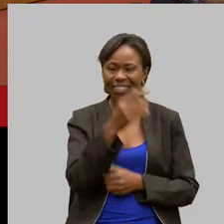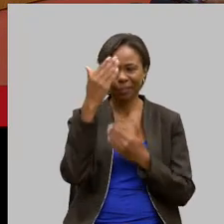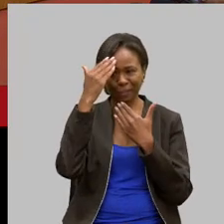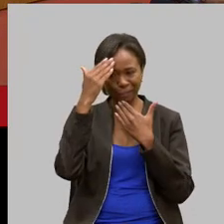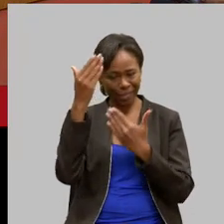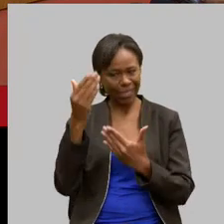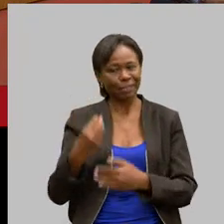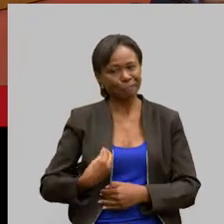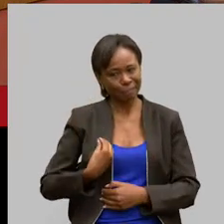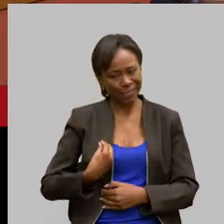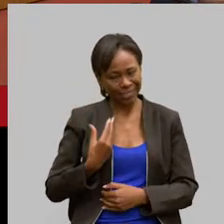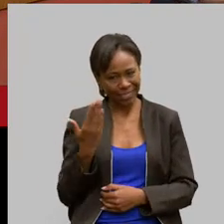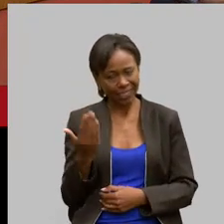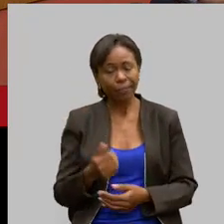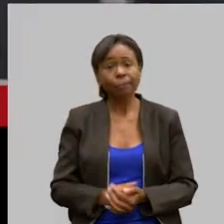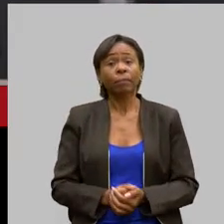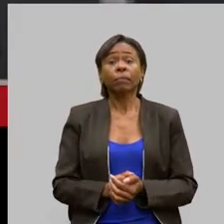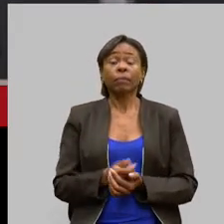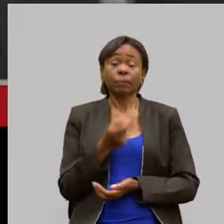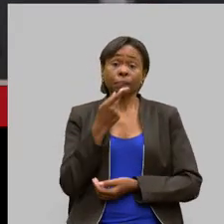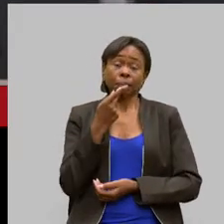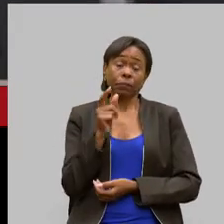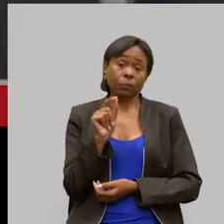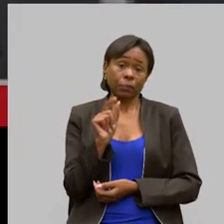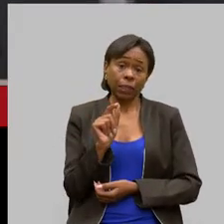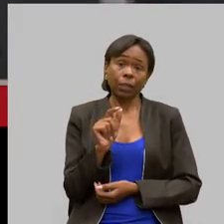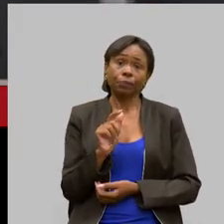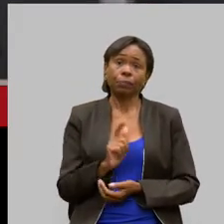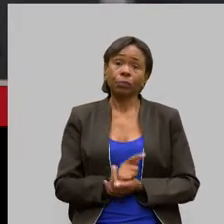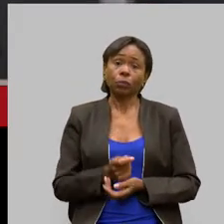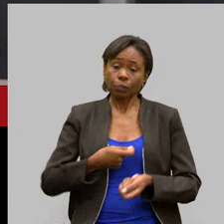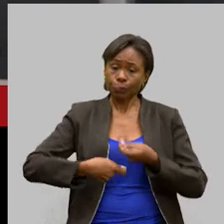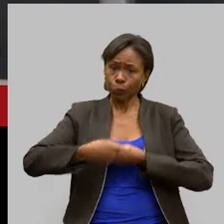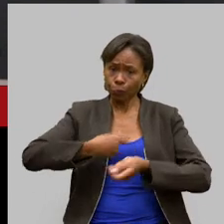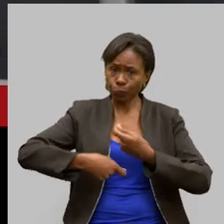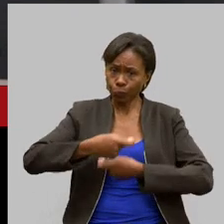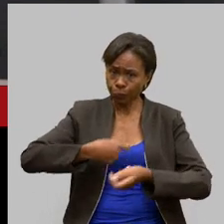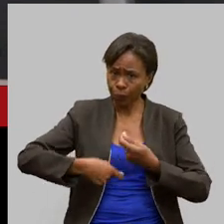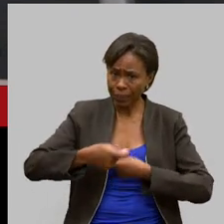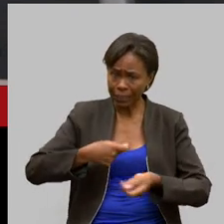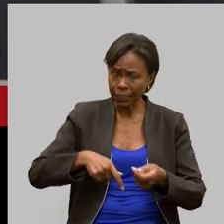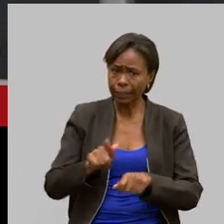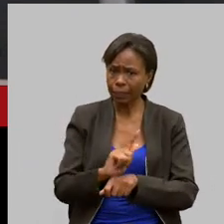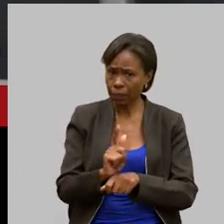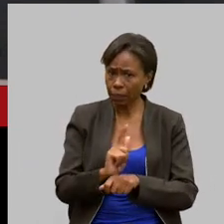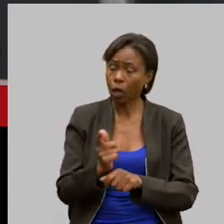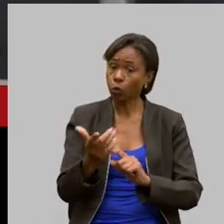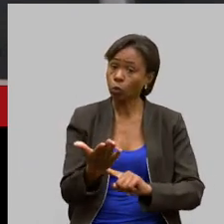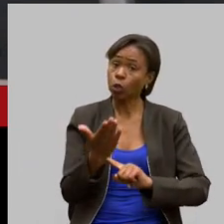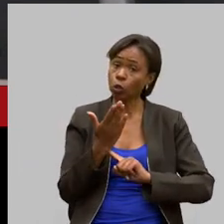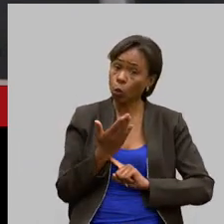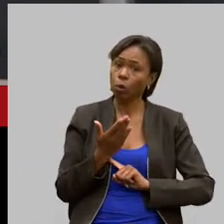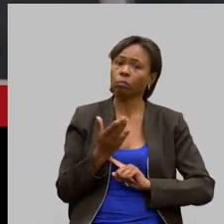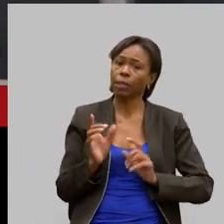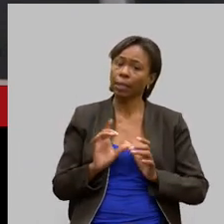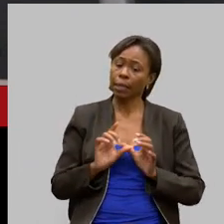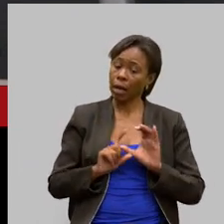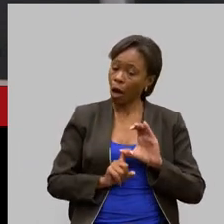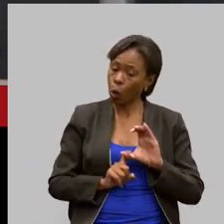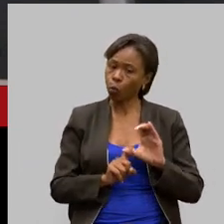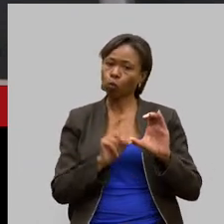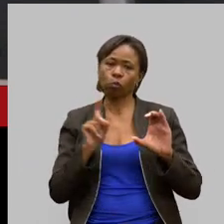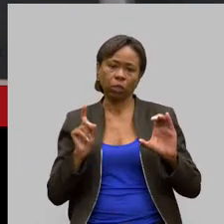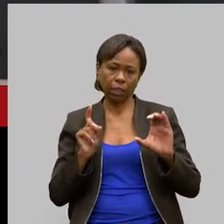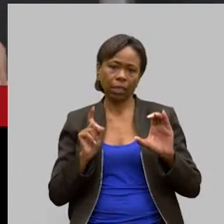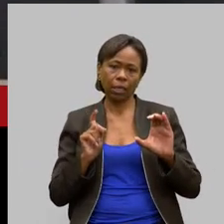presença e falar que essa gestão nos deu autonomia para trabalhar e ajudar os